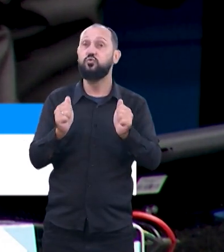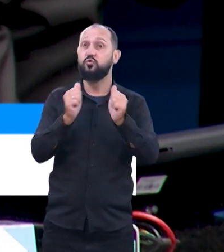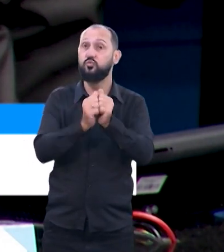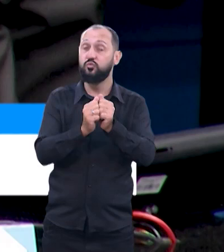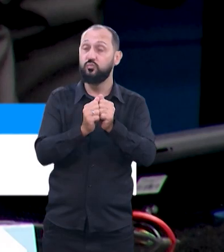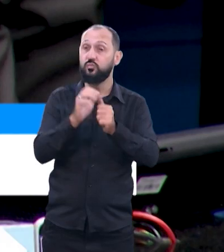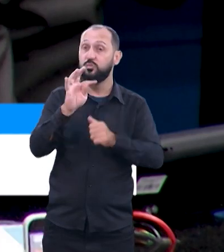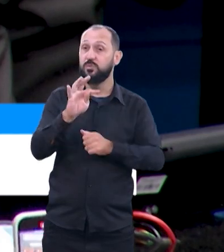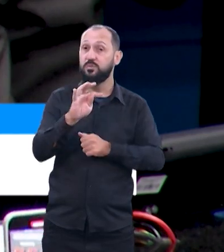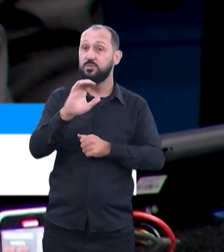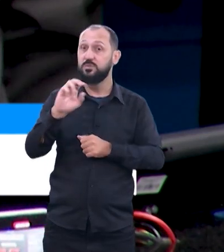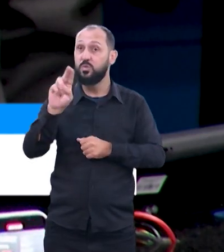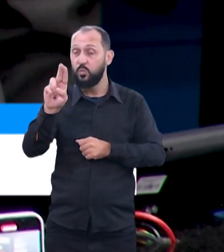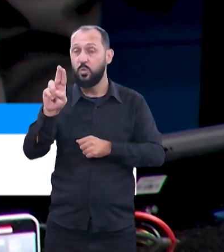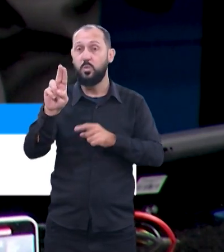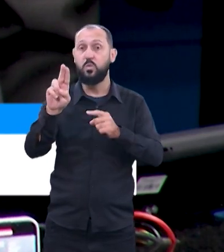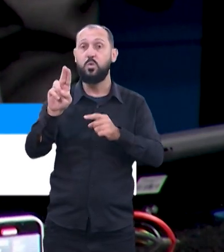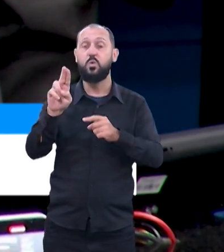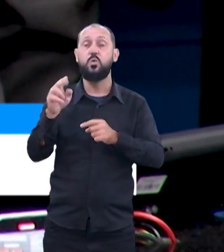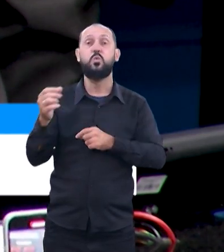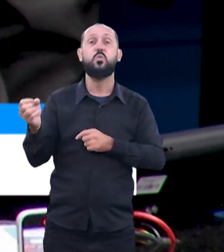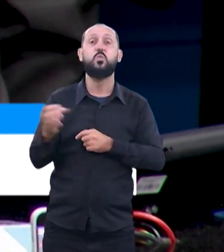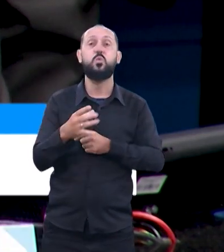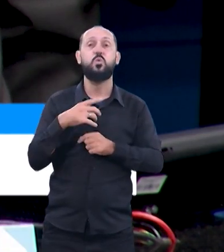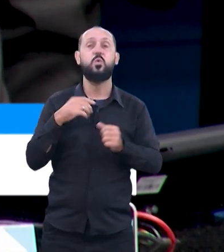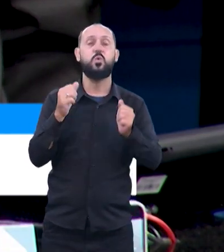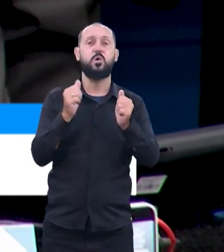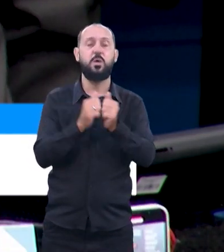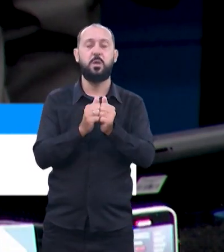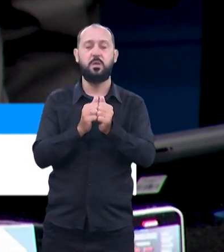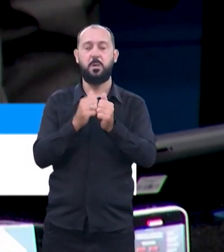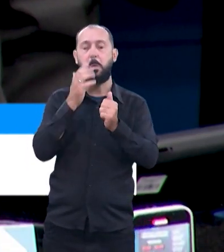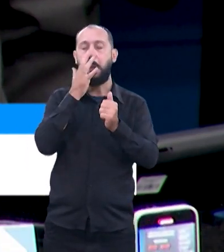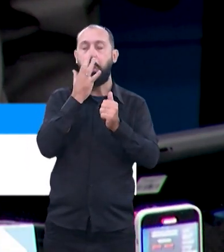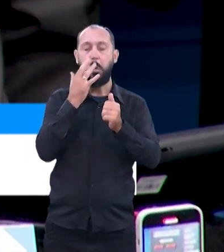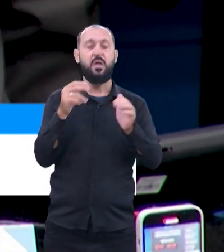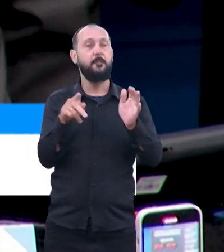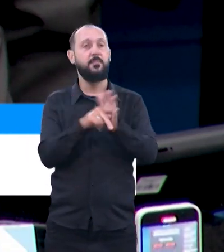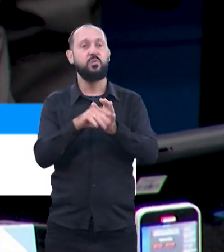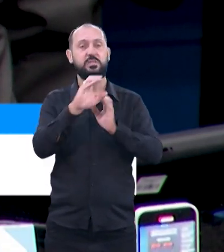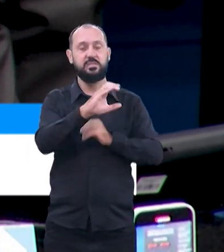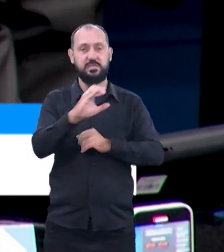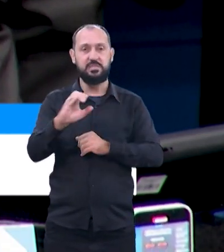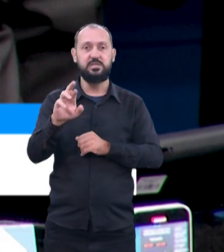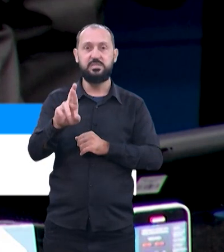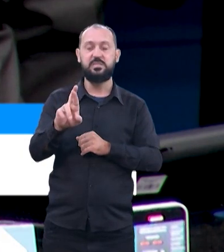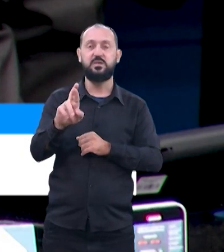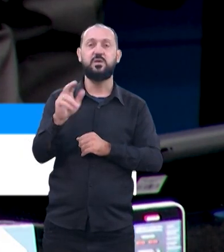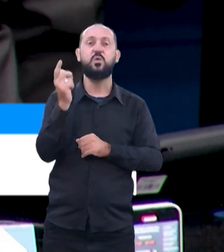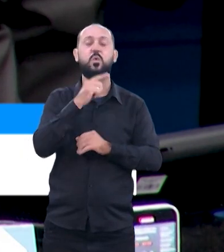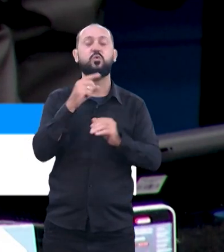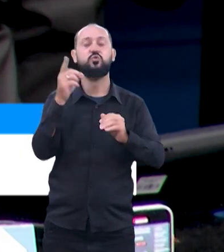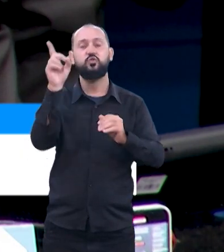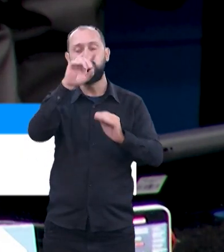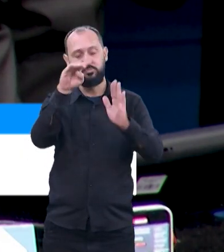feito com o Tribunal de Contas da União, um reenquadramento para que a própria CCR pudesse